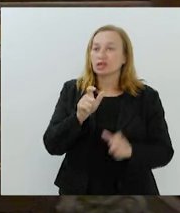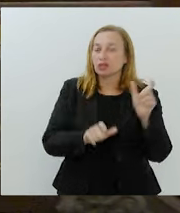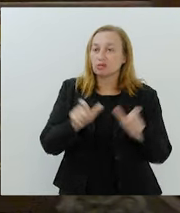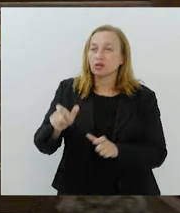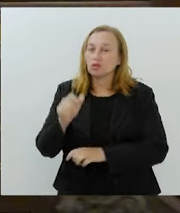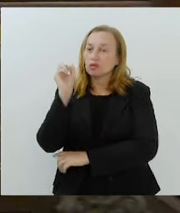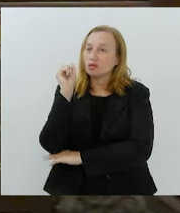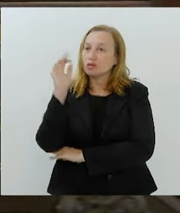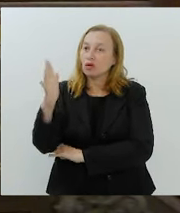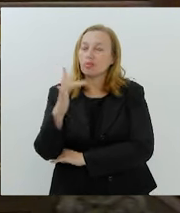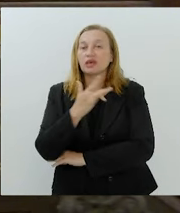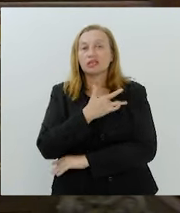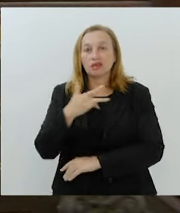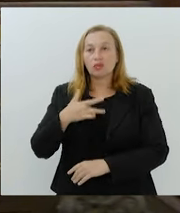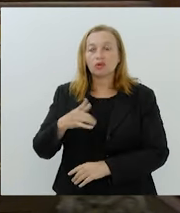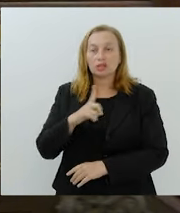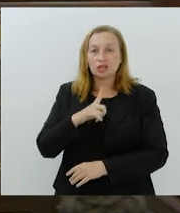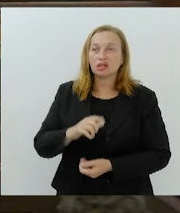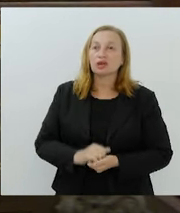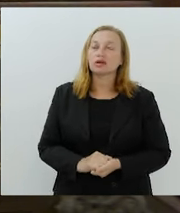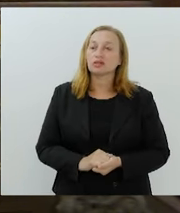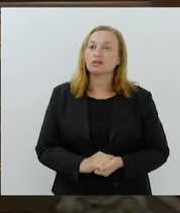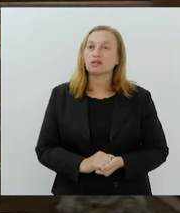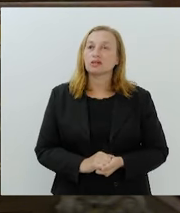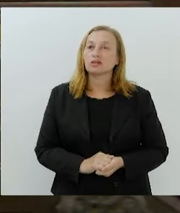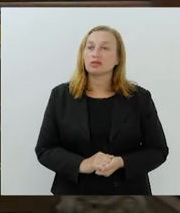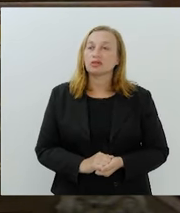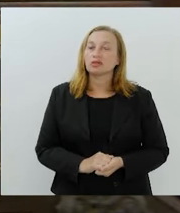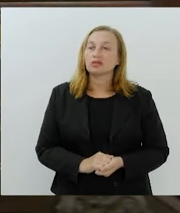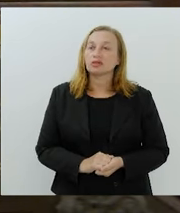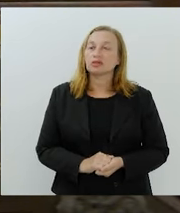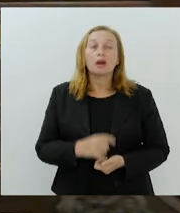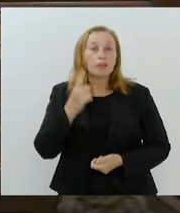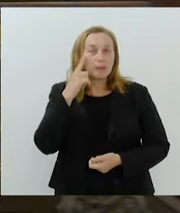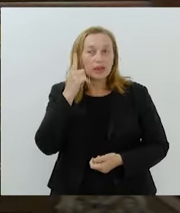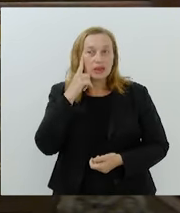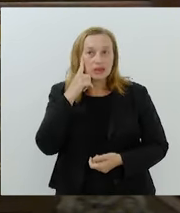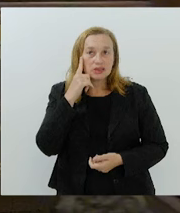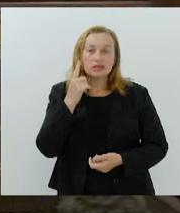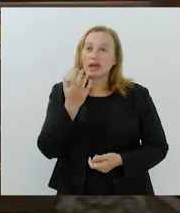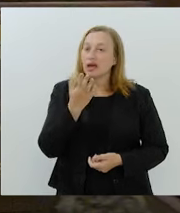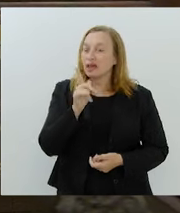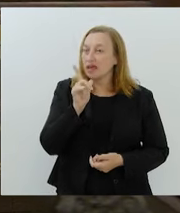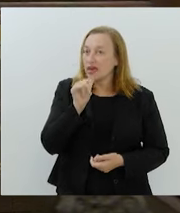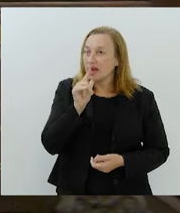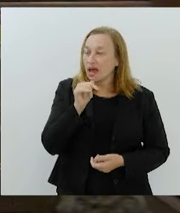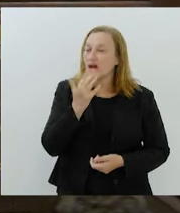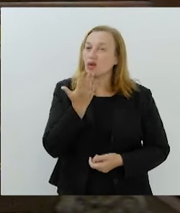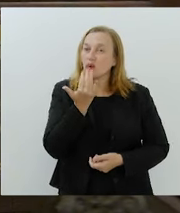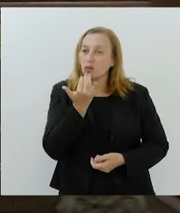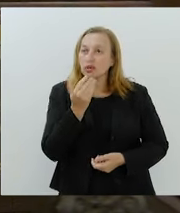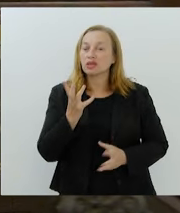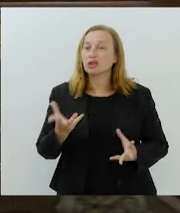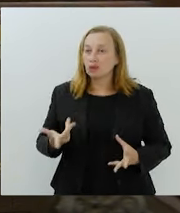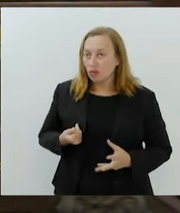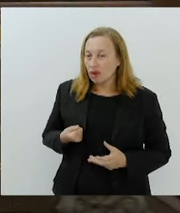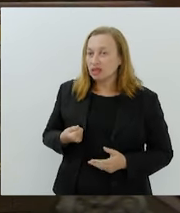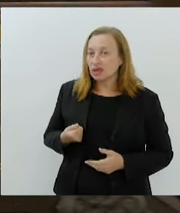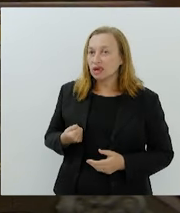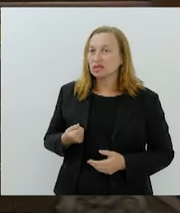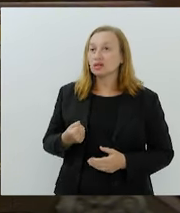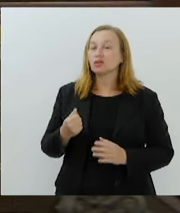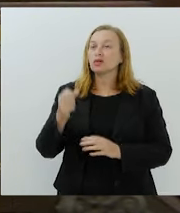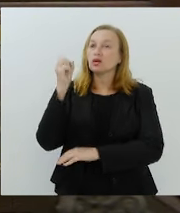sadio e resiliente. Quando a gente pensa em provimento de água e alimento de qualidade, o meio ambiente tem que